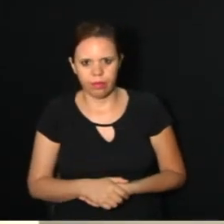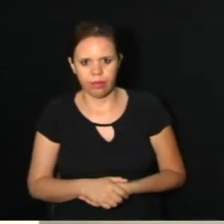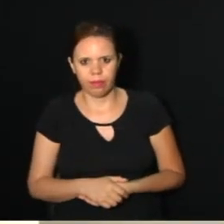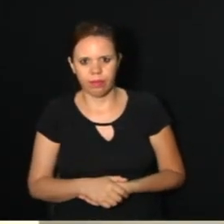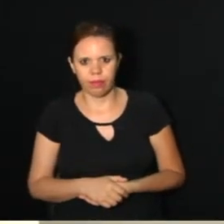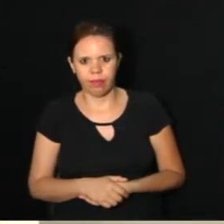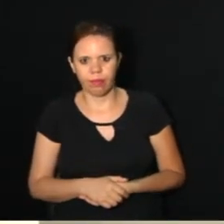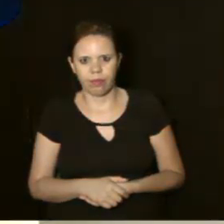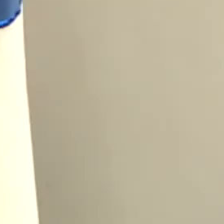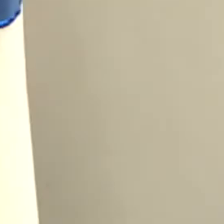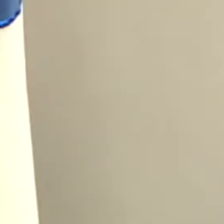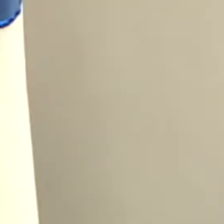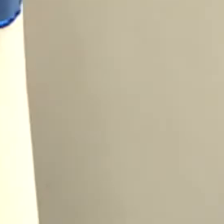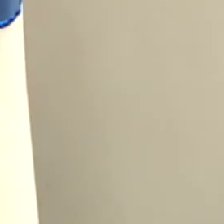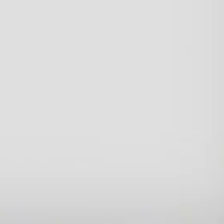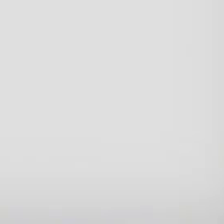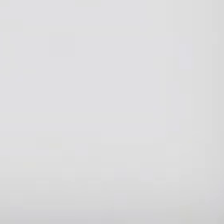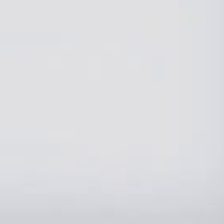Campinas.